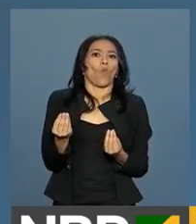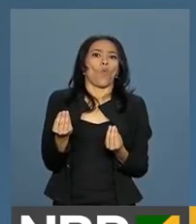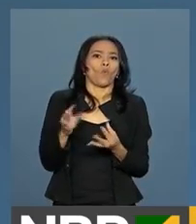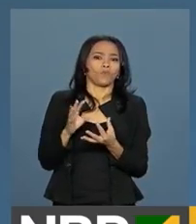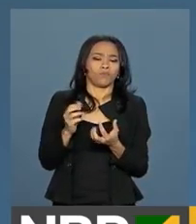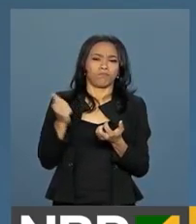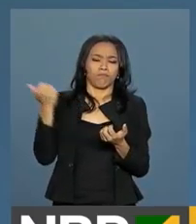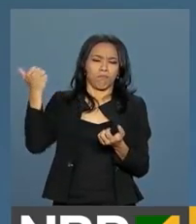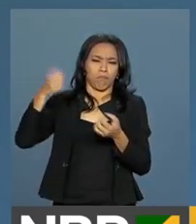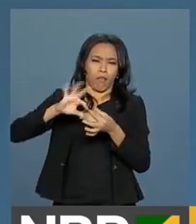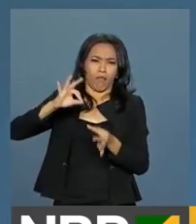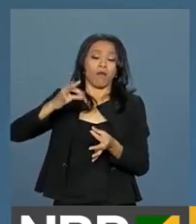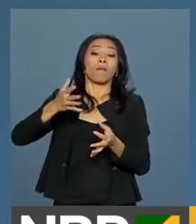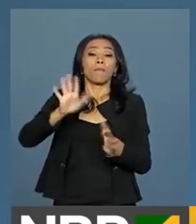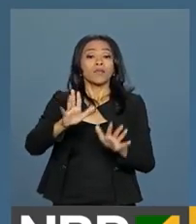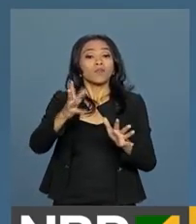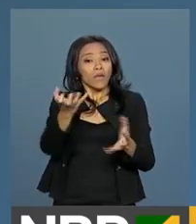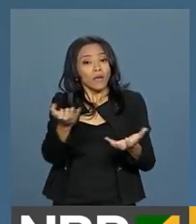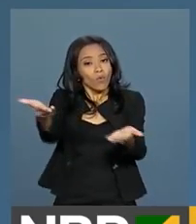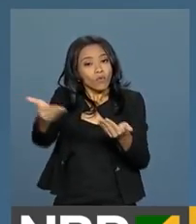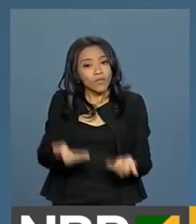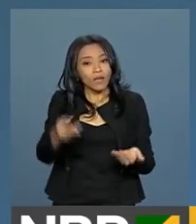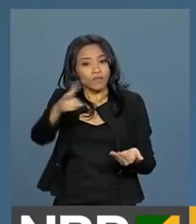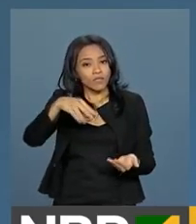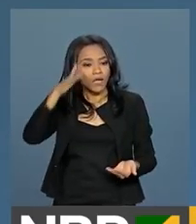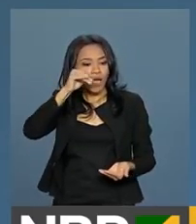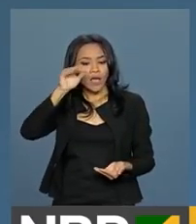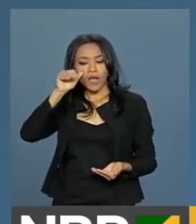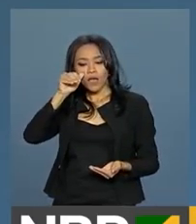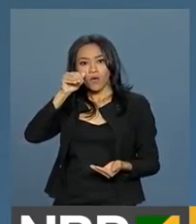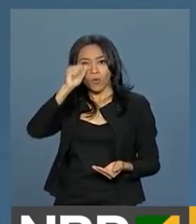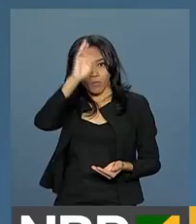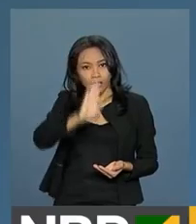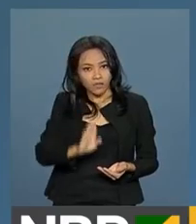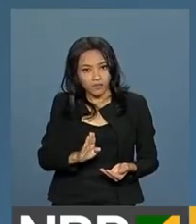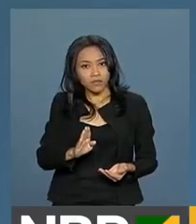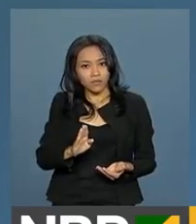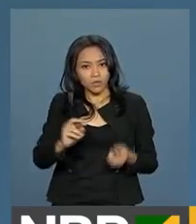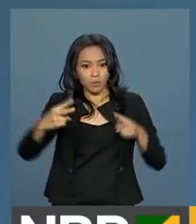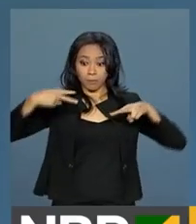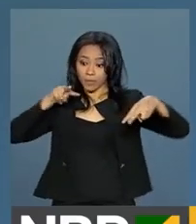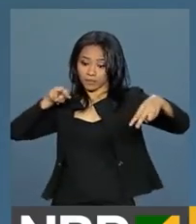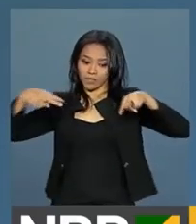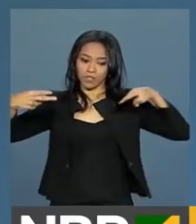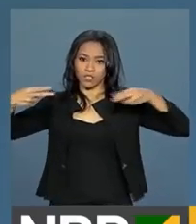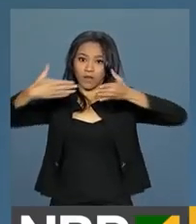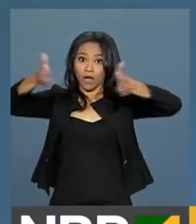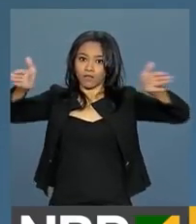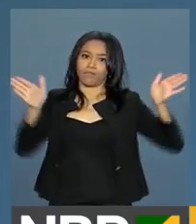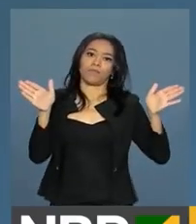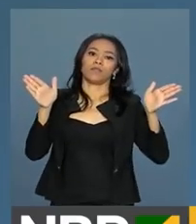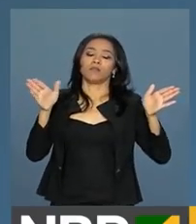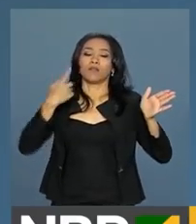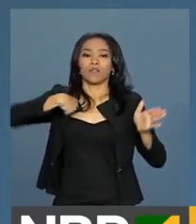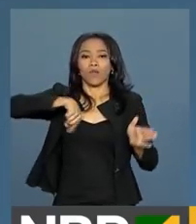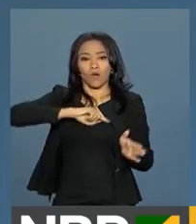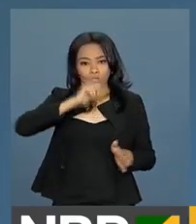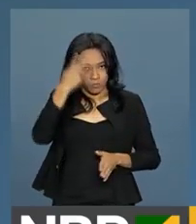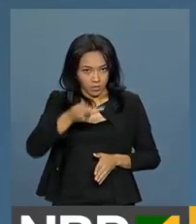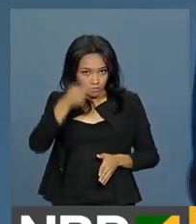convidá-los a olhar o brasil de uma perspectiva mais ampla somos o quinto